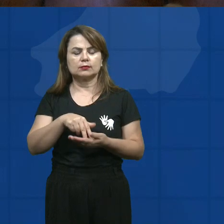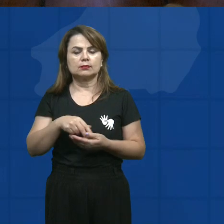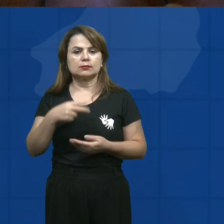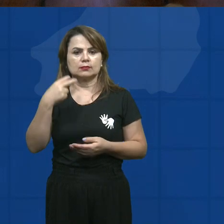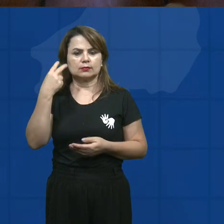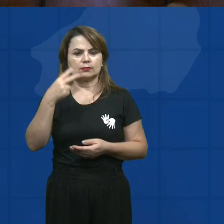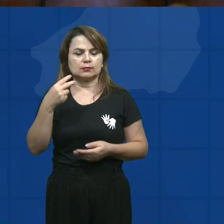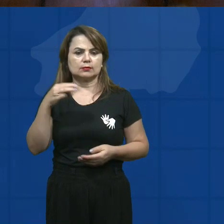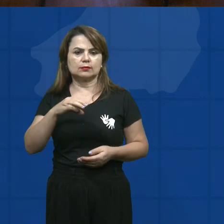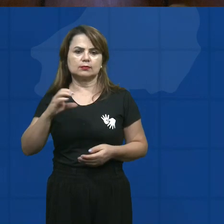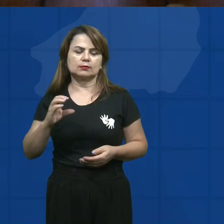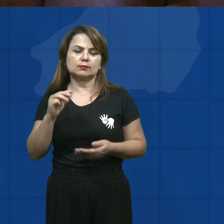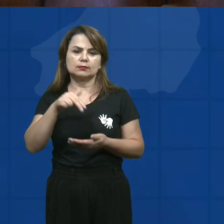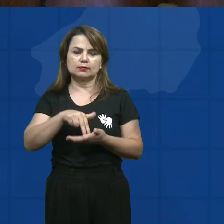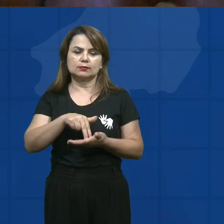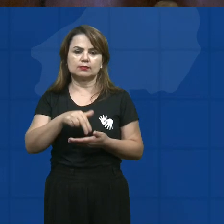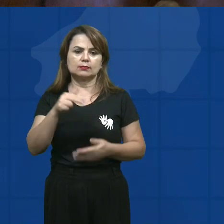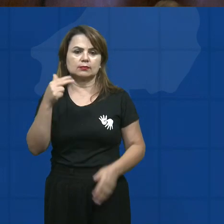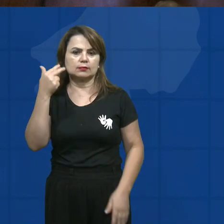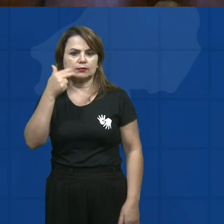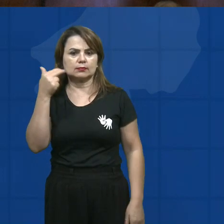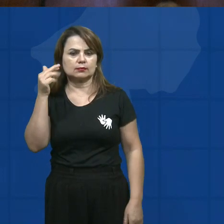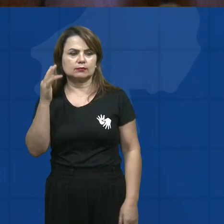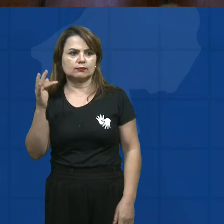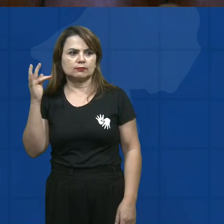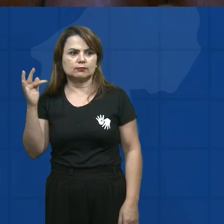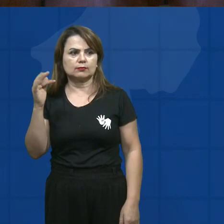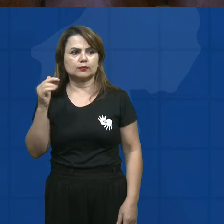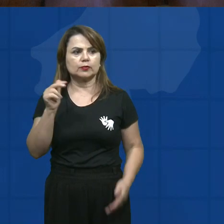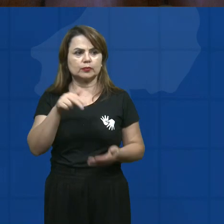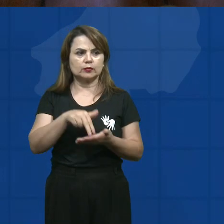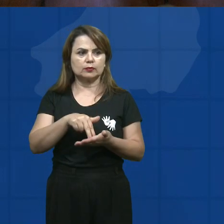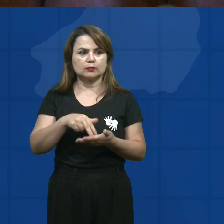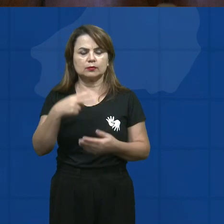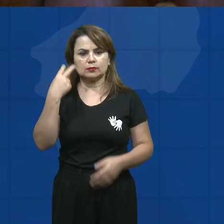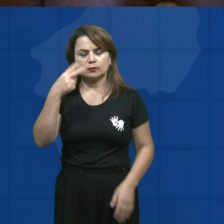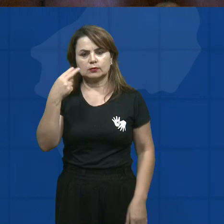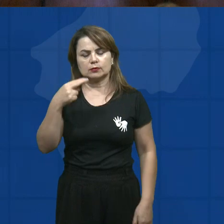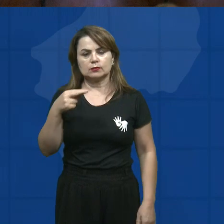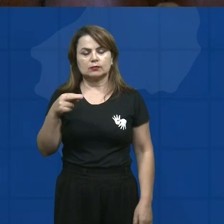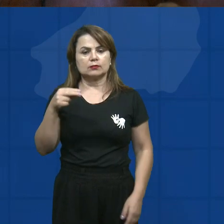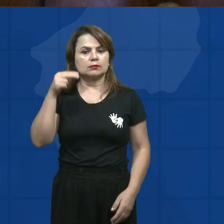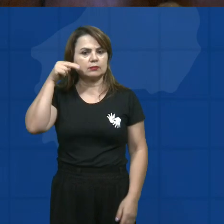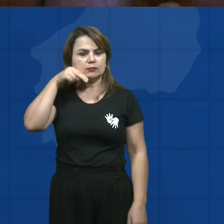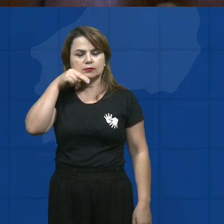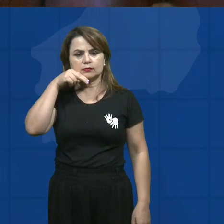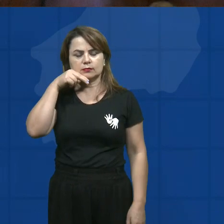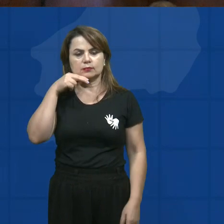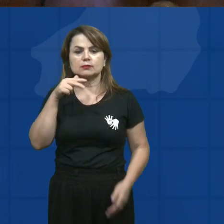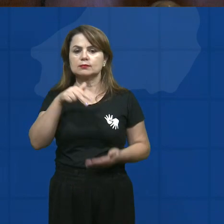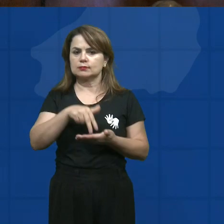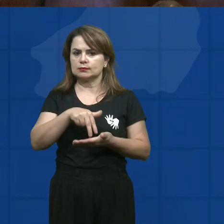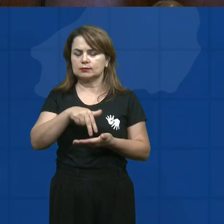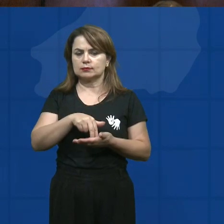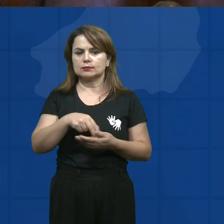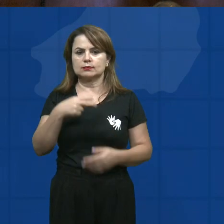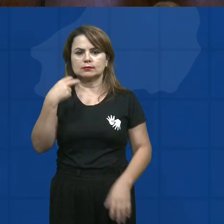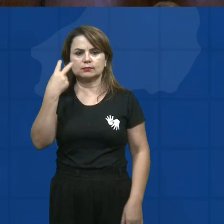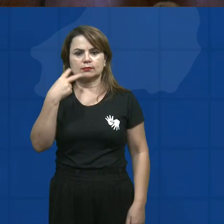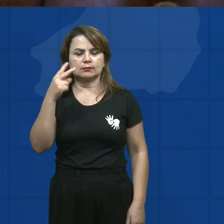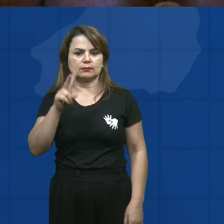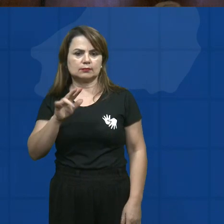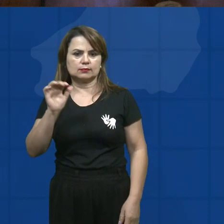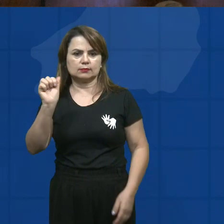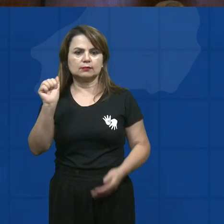Vereador Agente Federal Júnior Fefe Presente Vereador Rogerinho Vereador Doutor Nixar Presente Vereadora Vânia Ramos